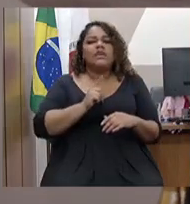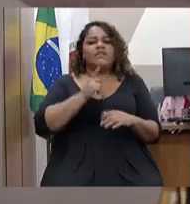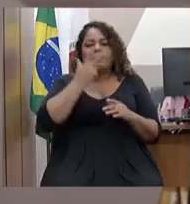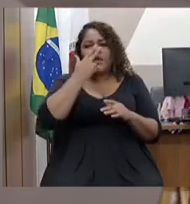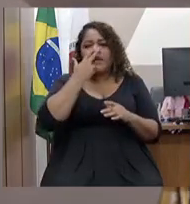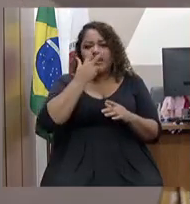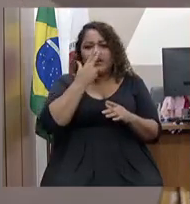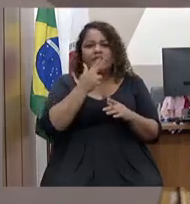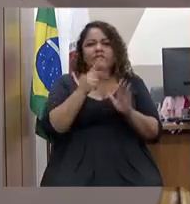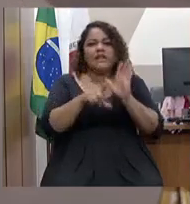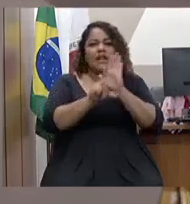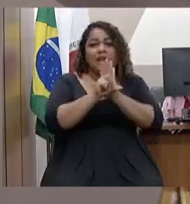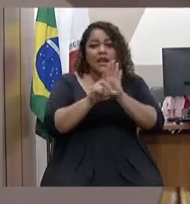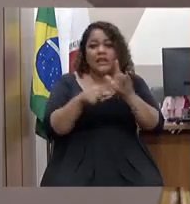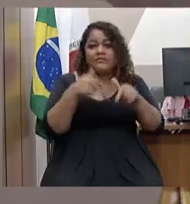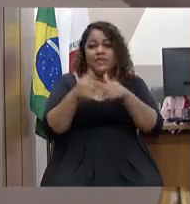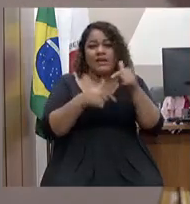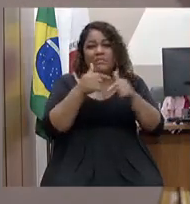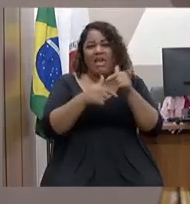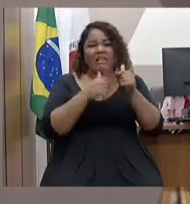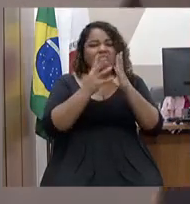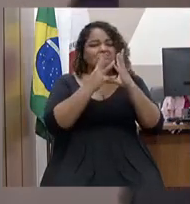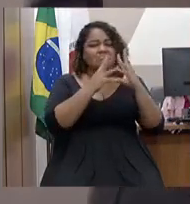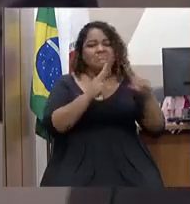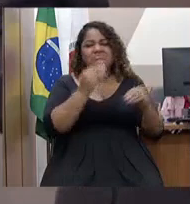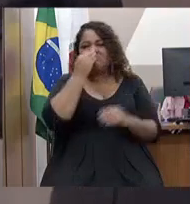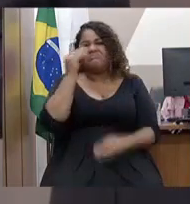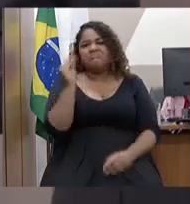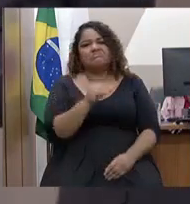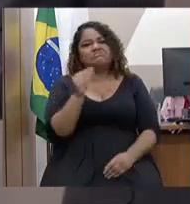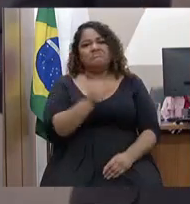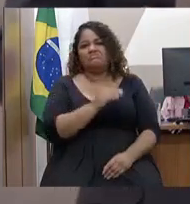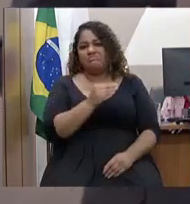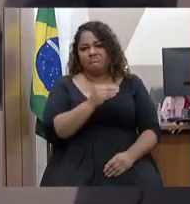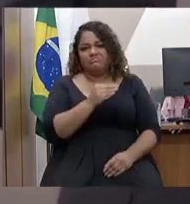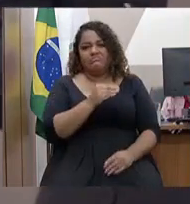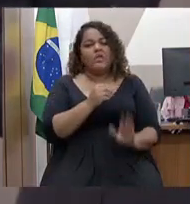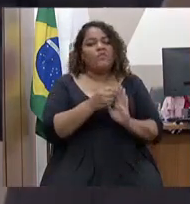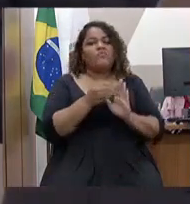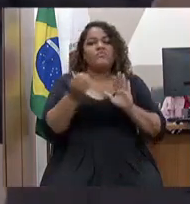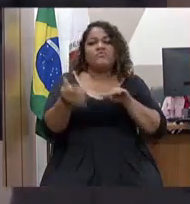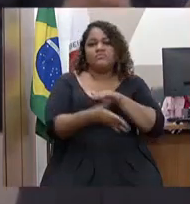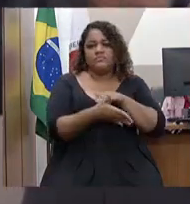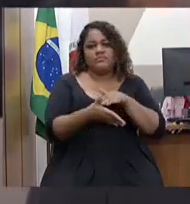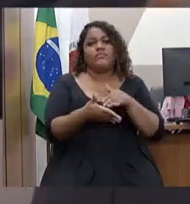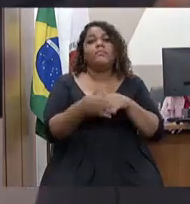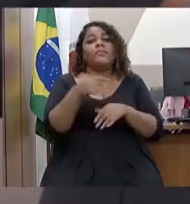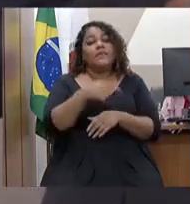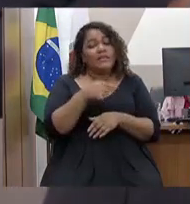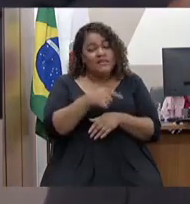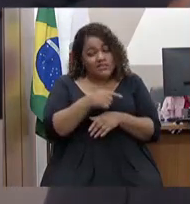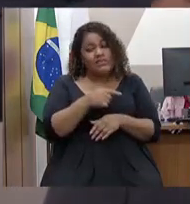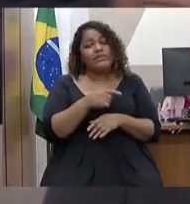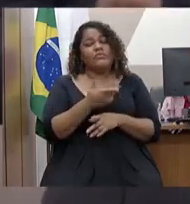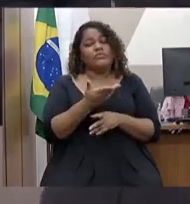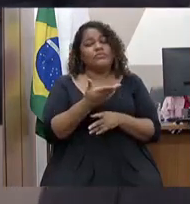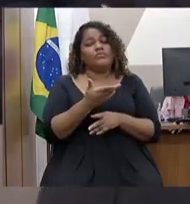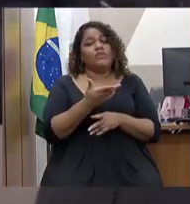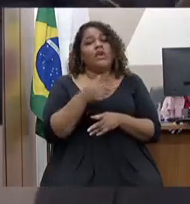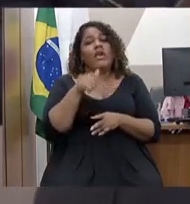ou essa destruição da legislação de um trabalho no Brasil permitiu avultamento ainda maior